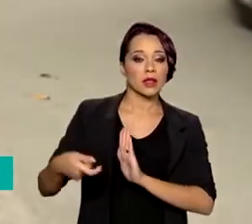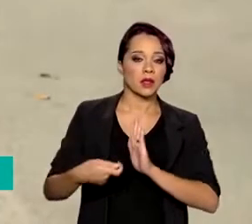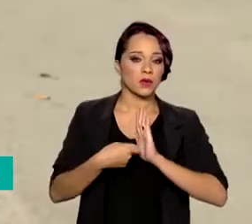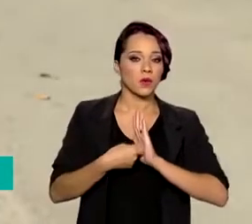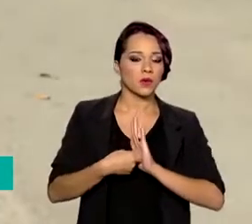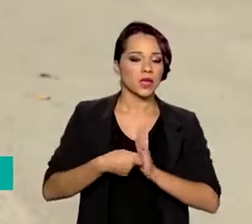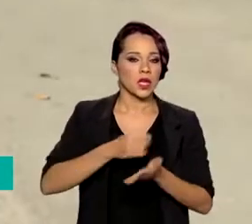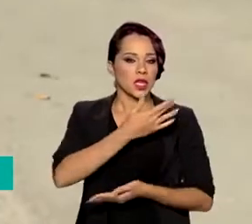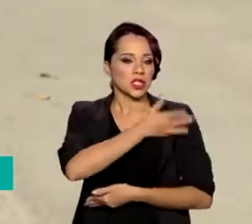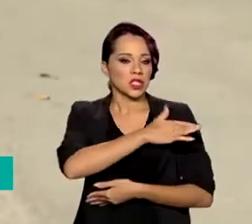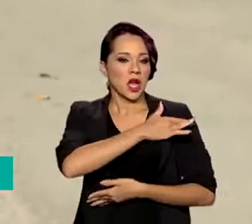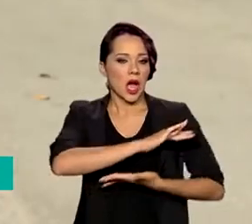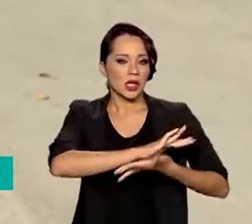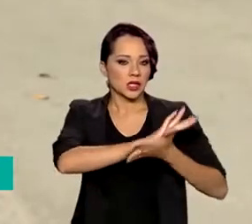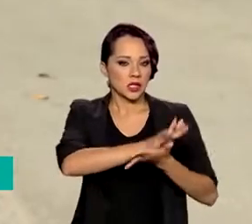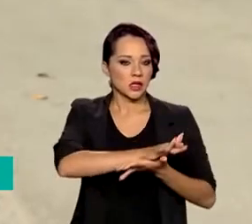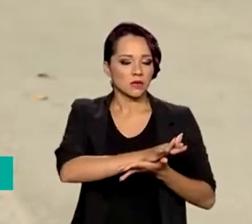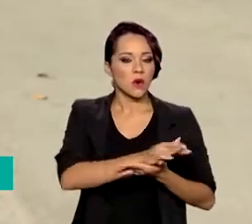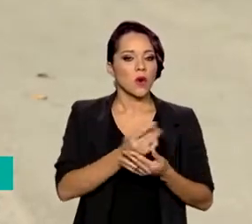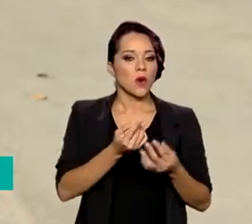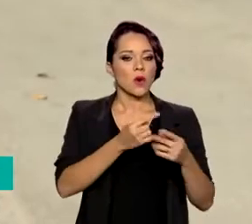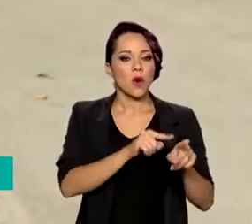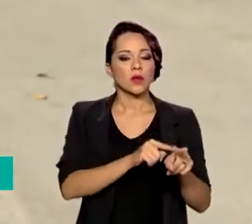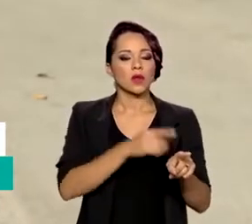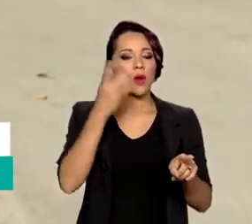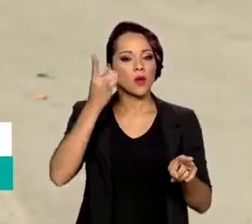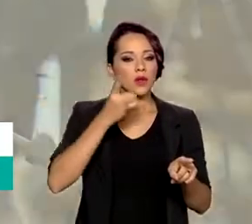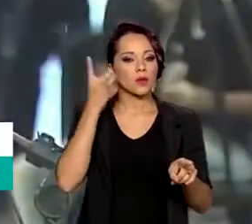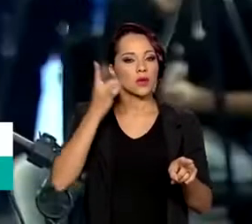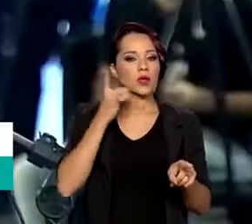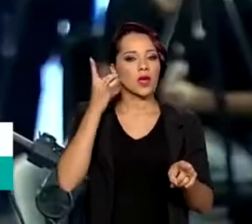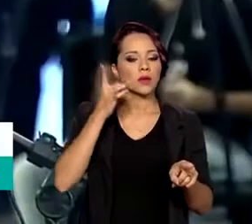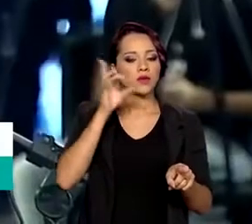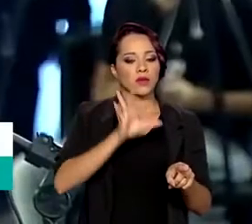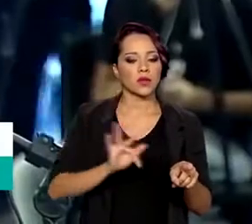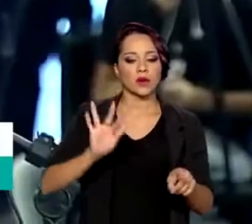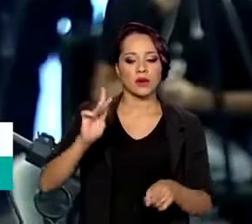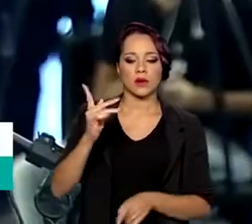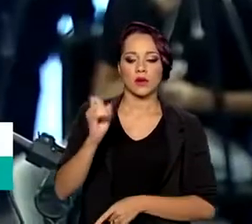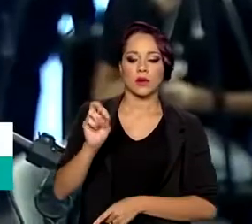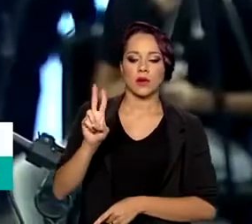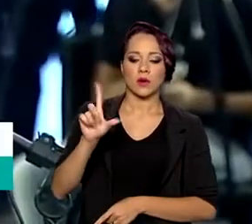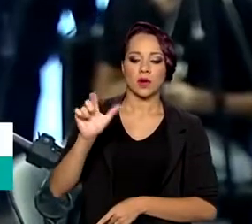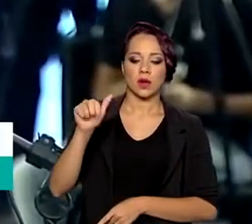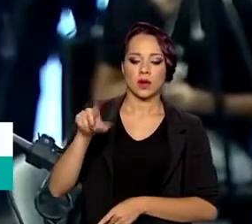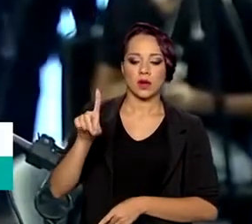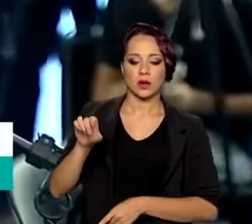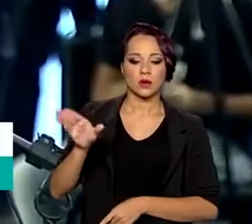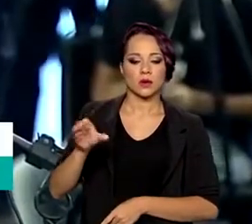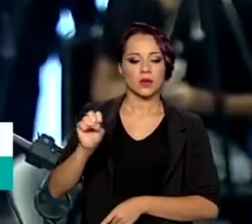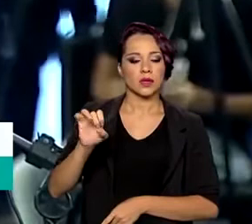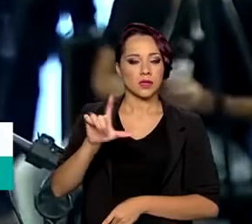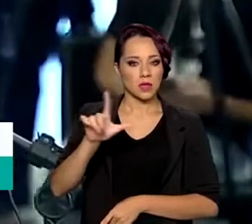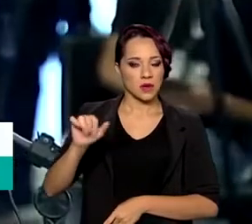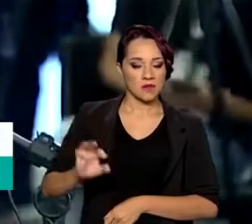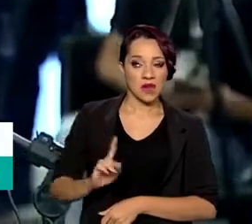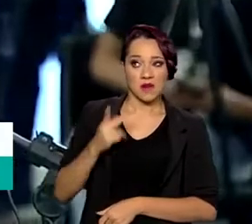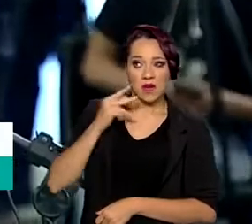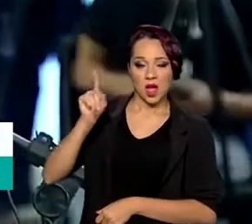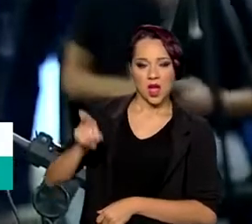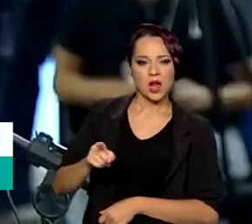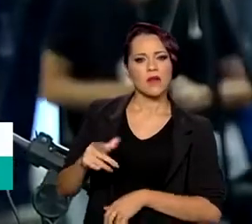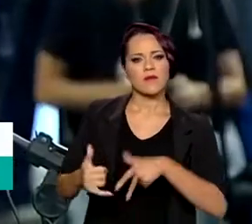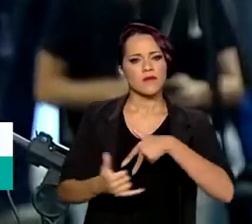denúncias de racismo aí cometidas contra o deputado federal Orlando Silva. Segundo o político, ele foi vítima